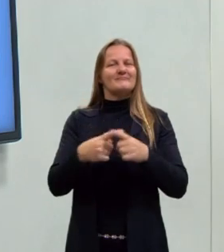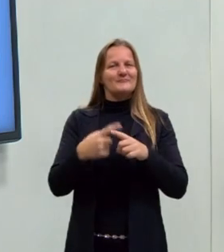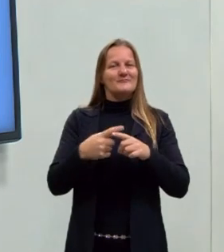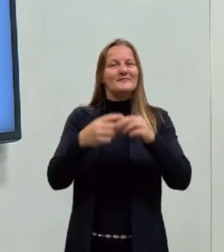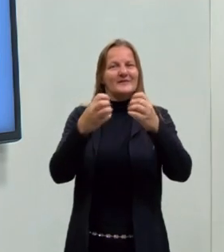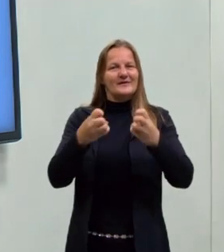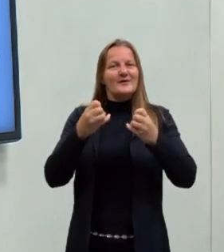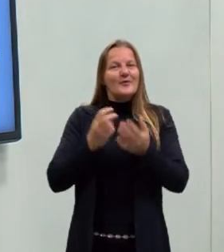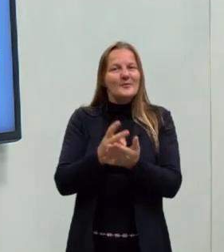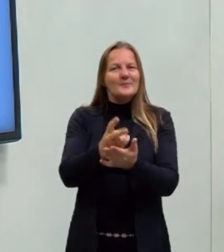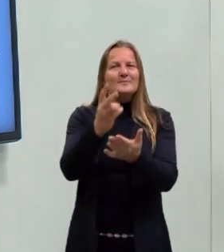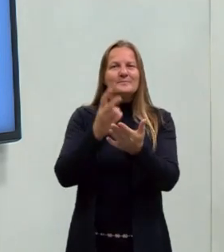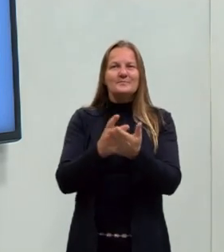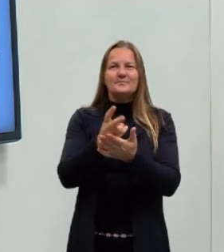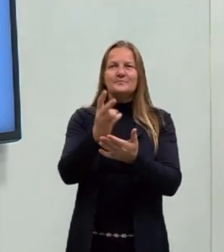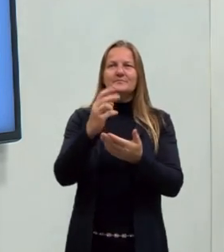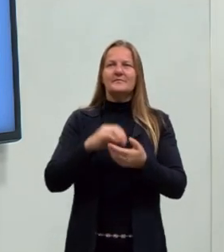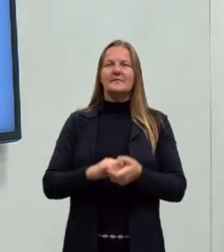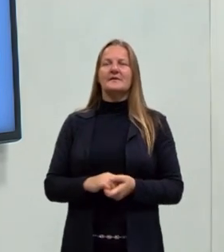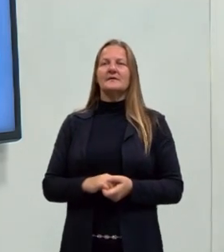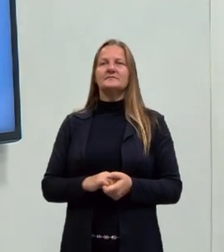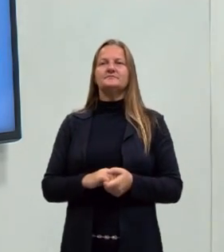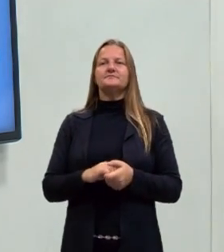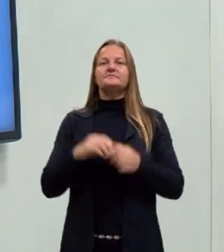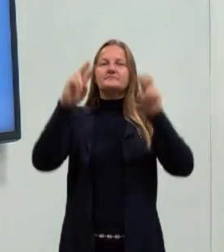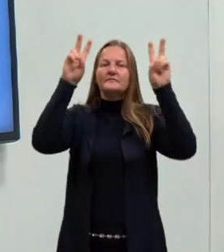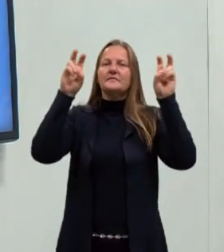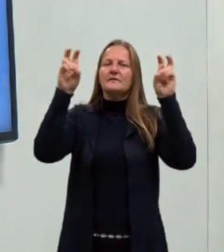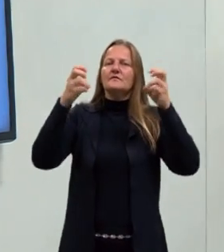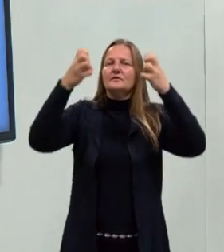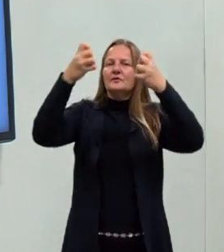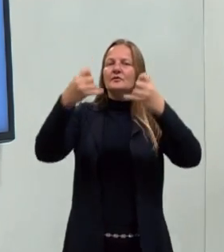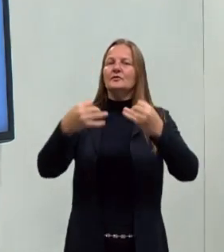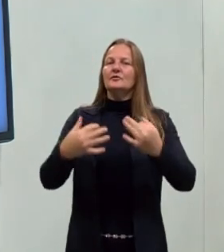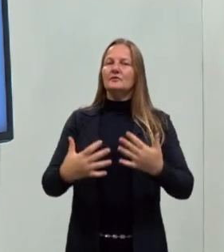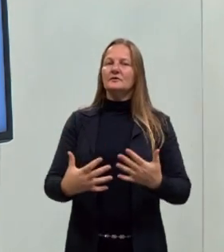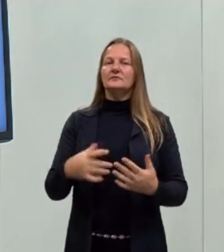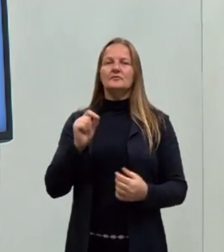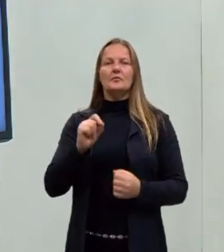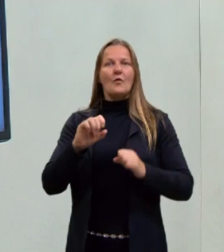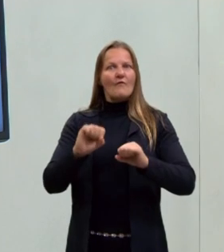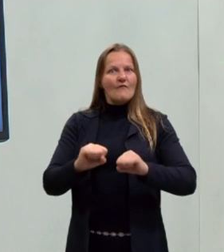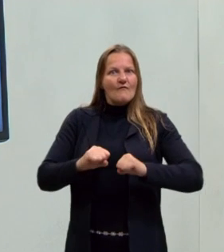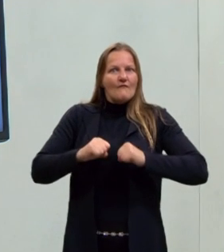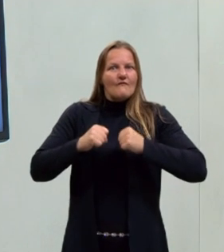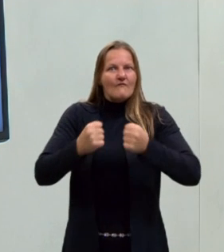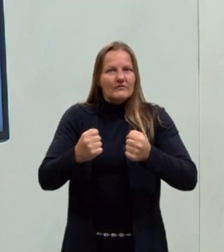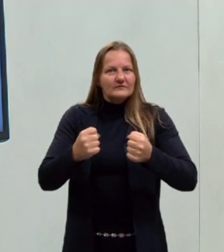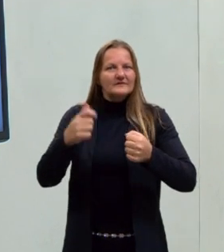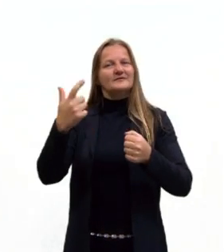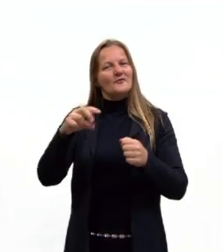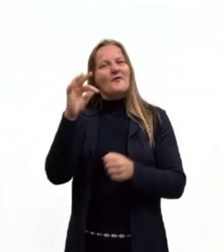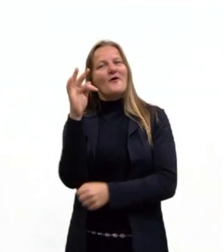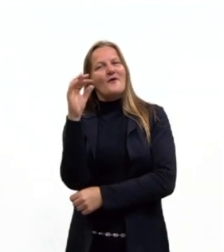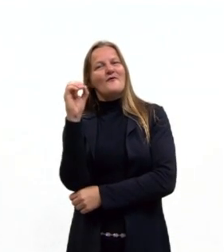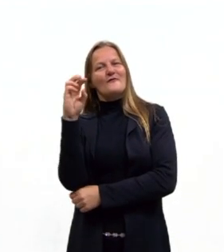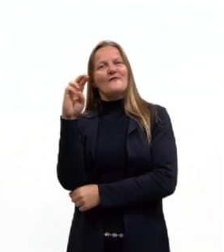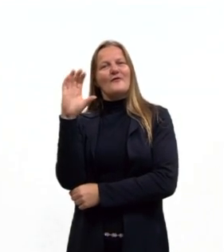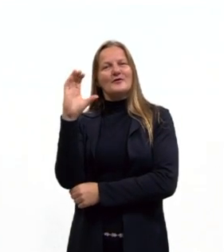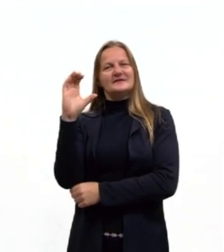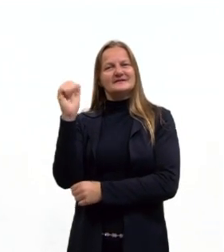para continuar né sobre falando um pouco sobre isso hoje a gente vai falar então sobre força mais uma vez mais é